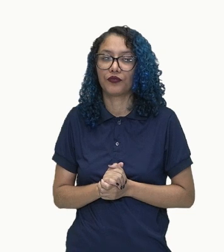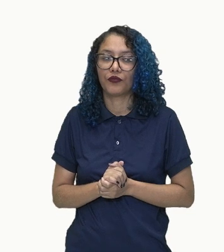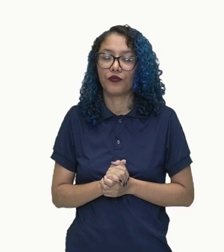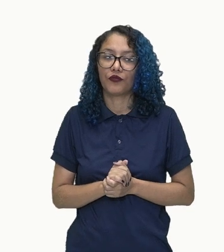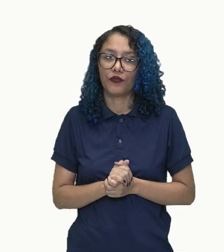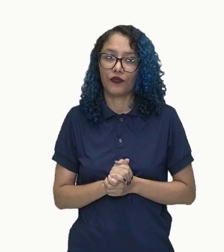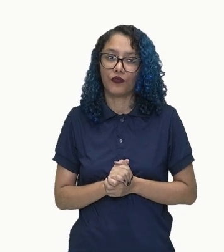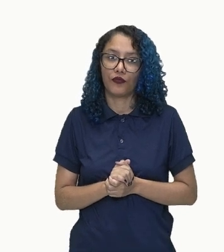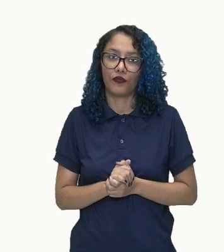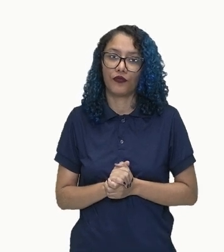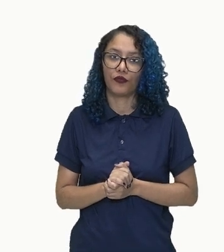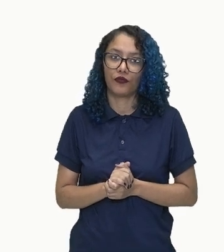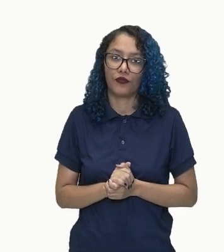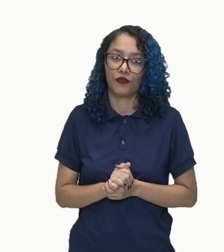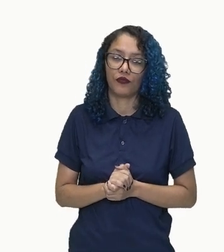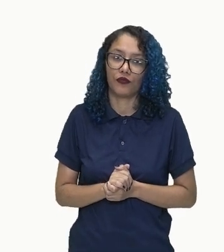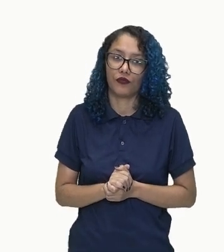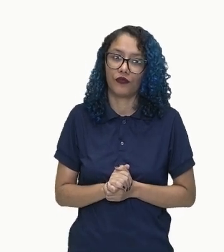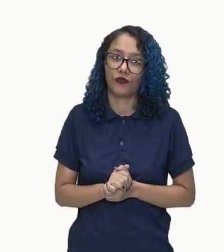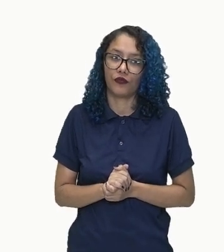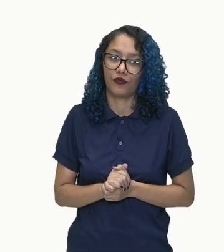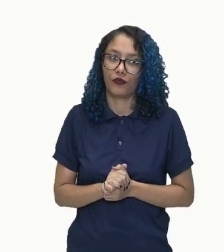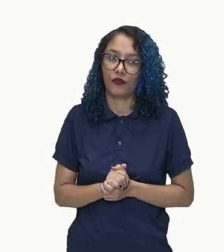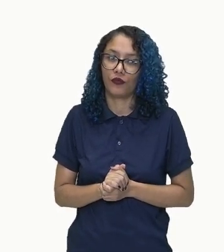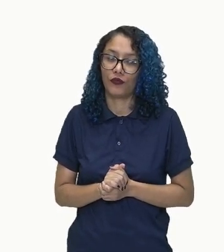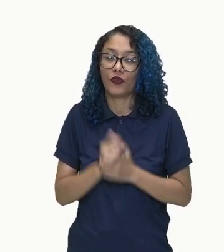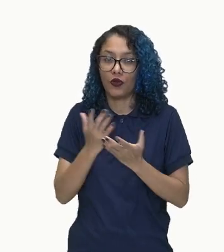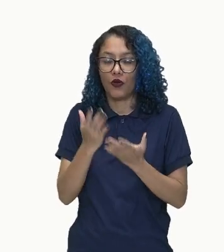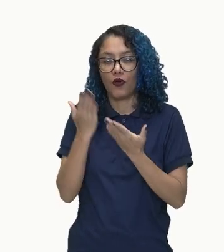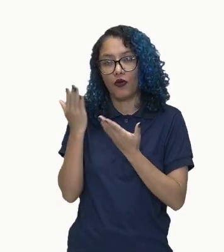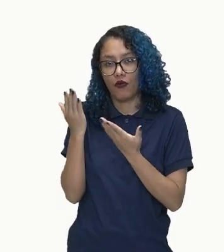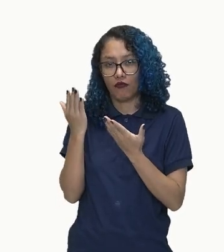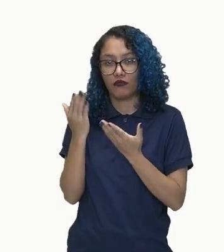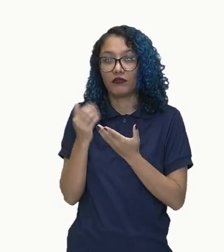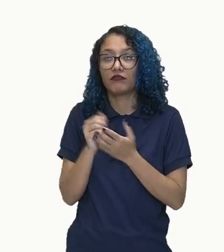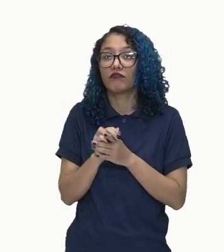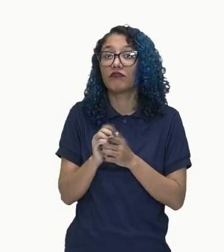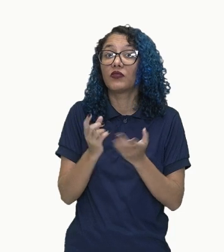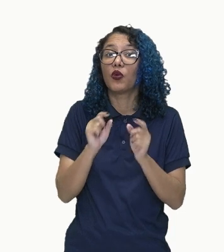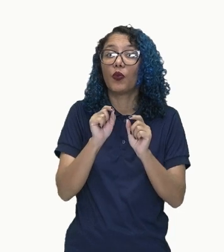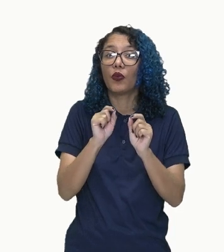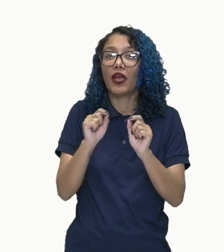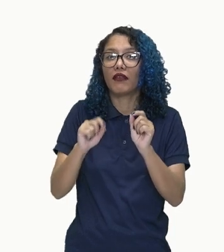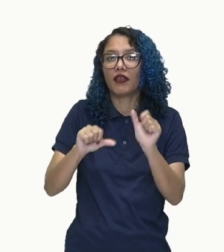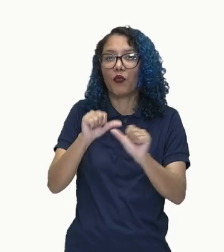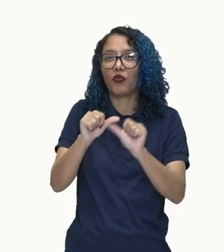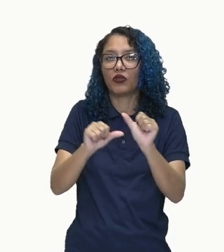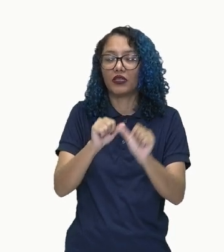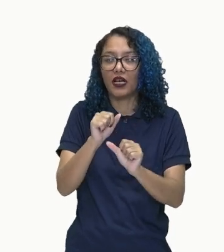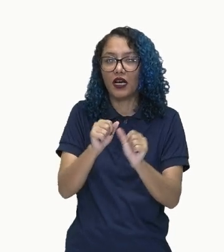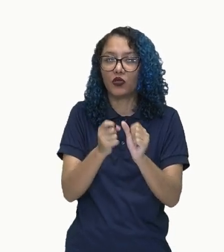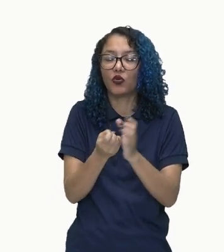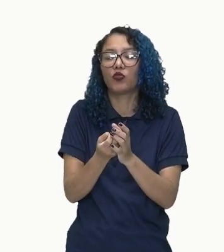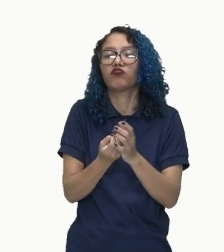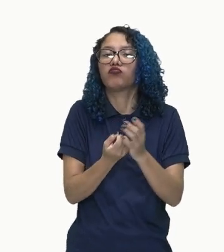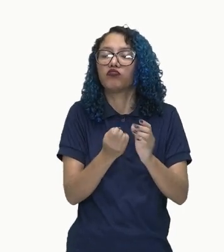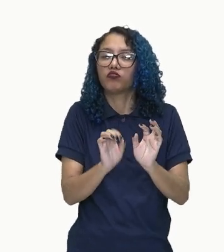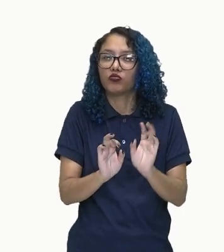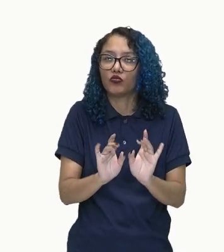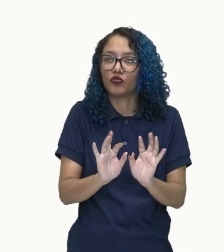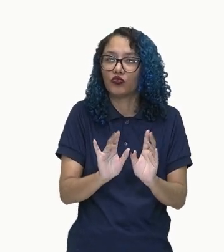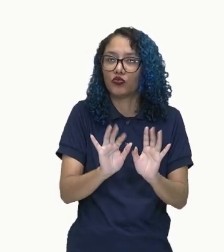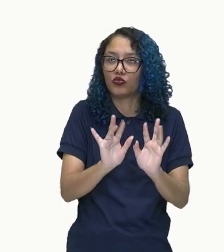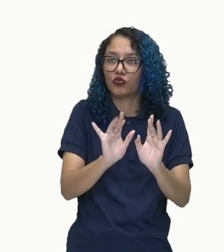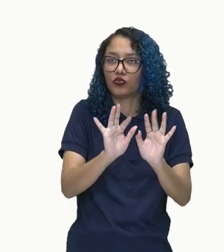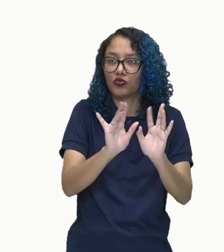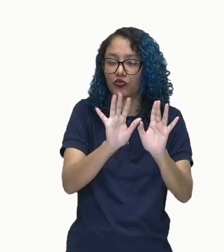Com a formação de gases ali. Então, apesar disso, a